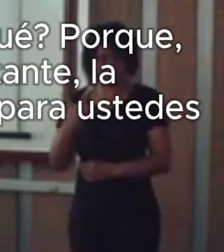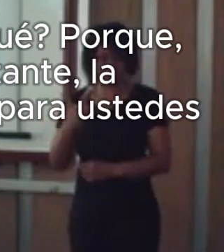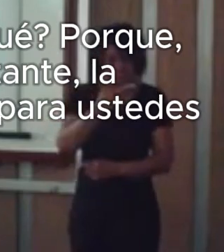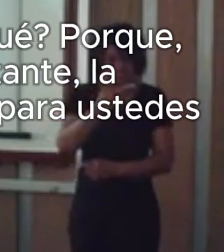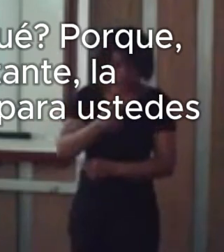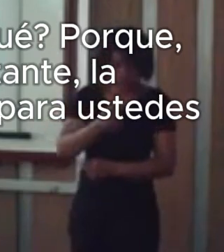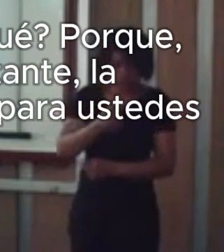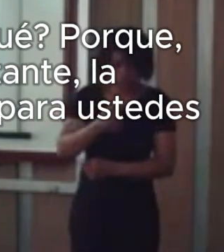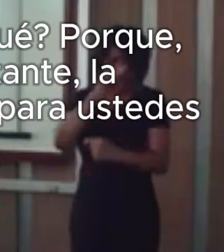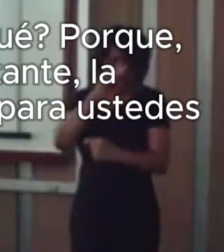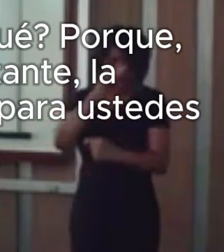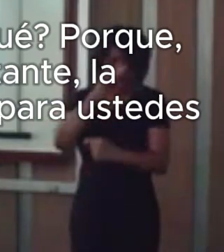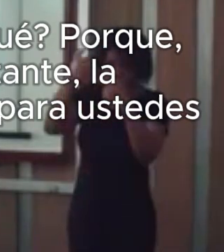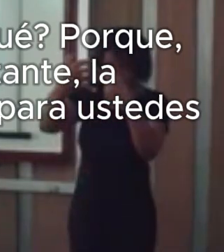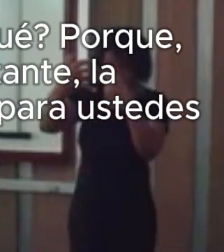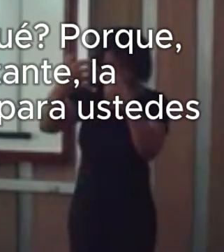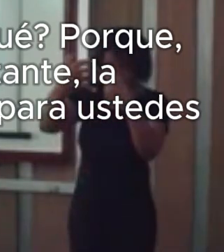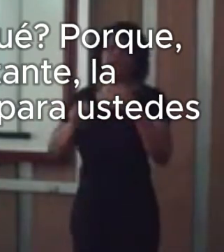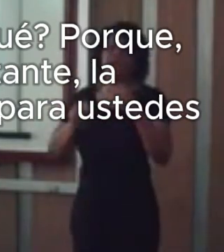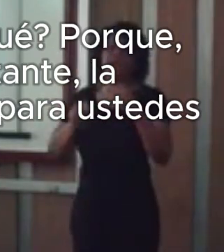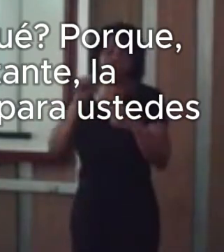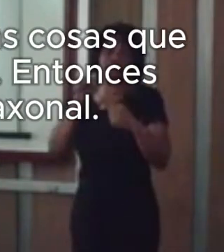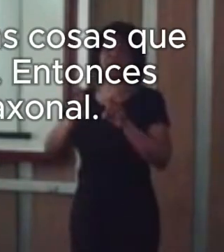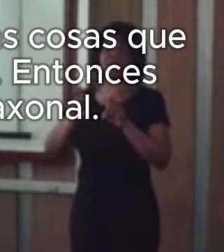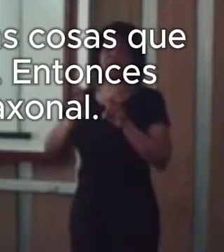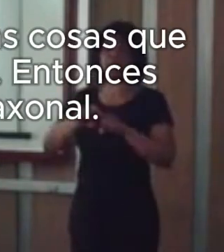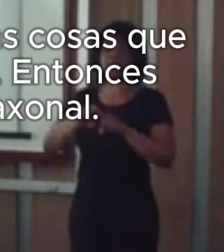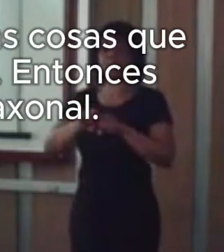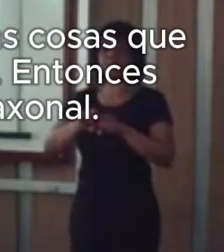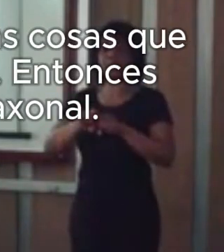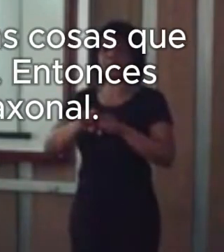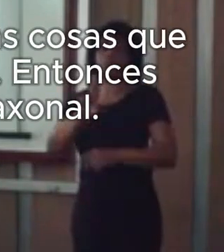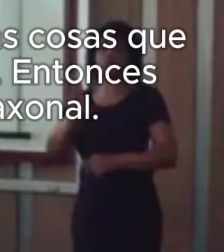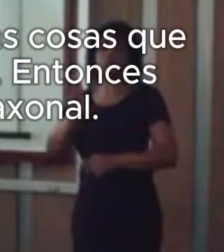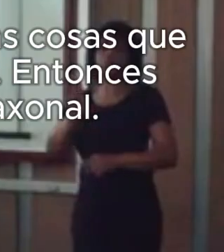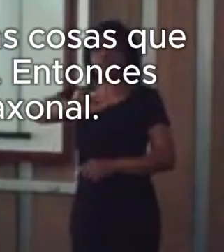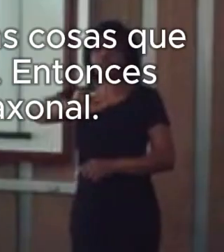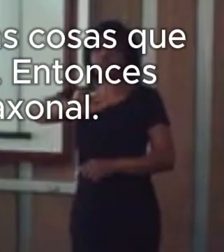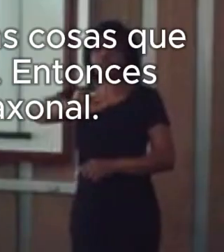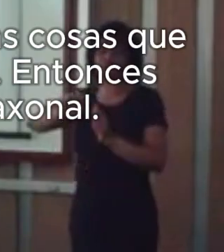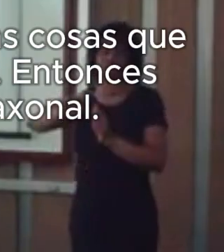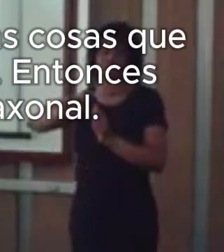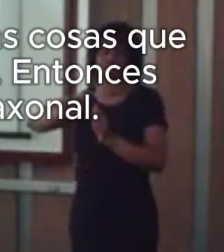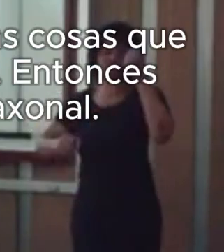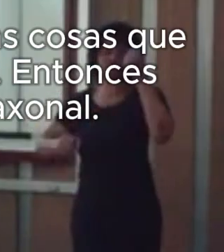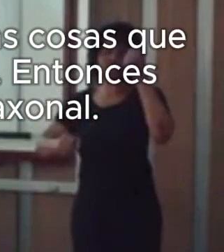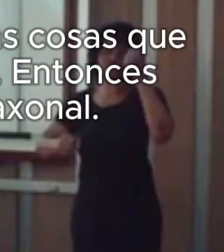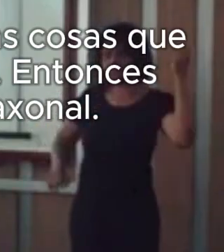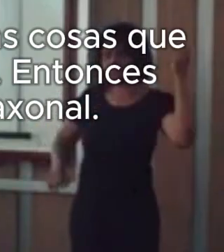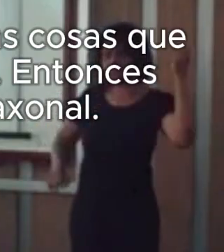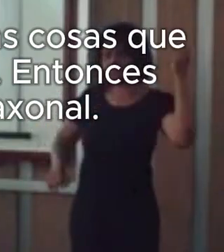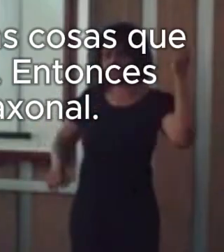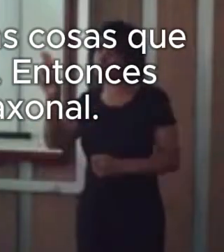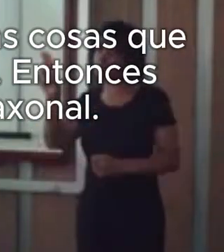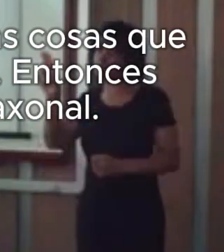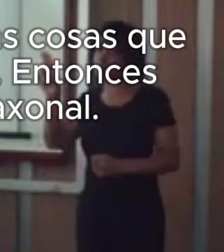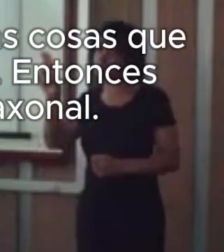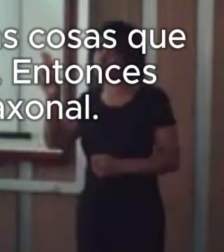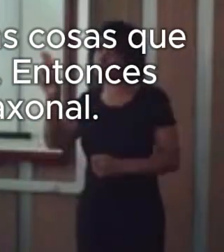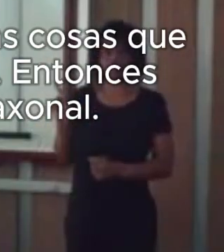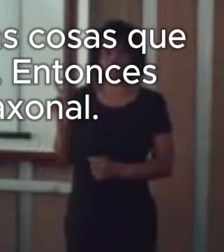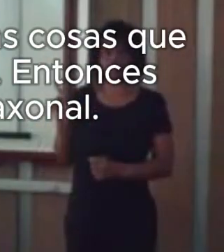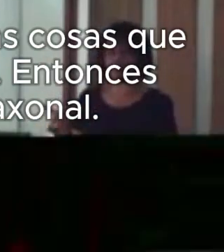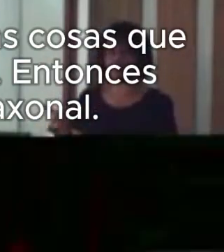pelas razões que eu já expliquei para vocês, ela também é multifuncional. Então, ela é muito grande, tem vários domínios, e uma das coisas que ela